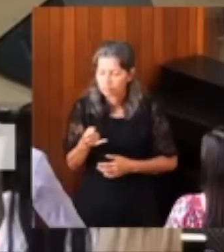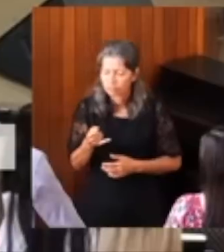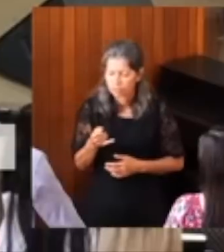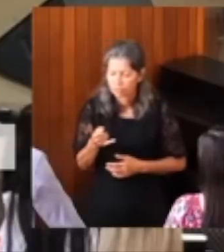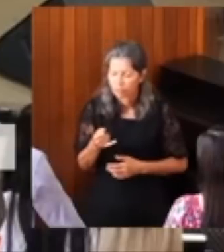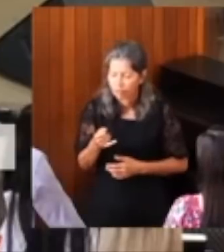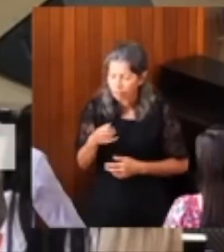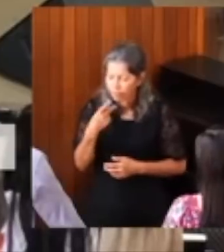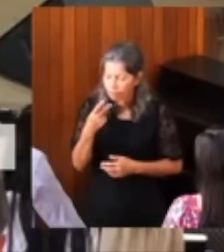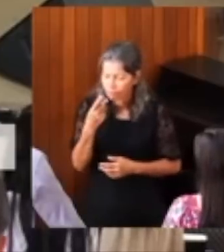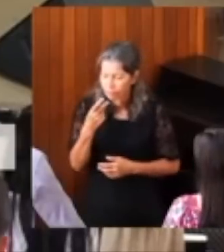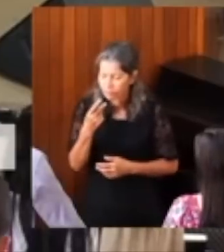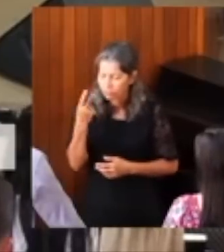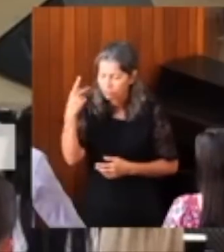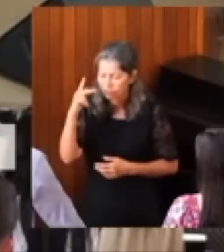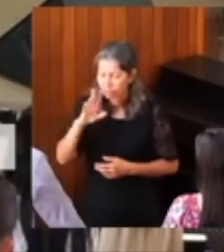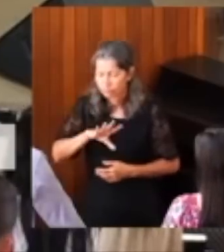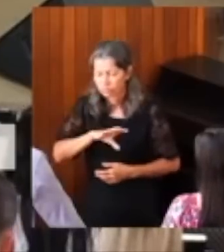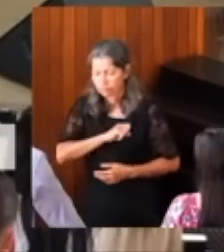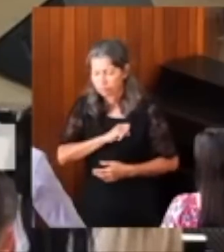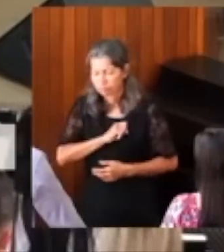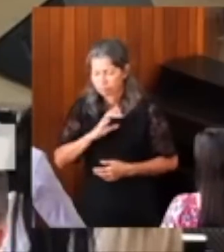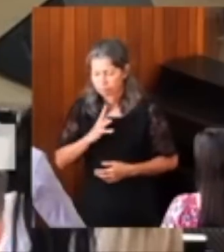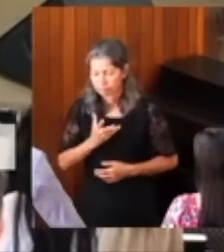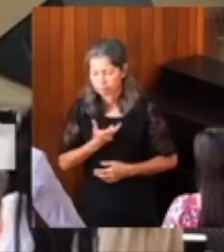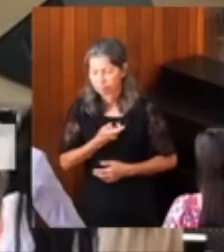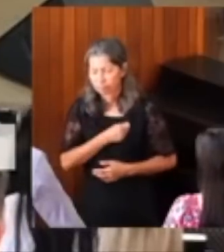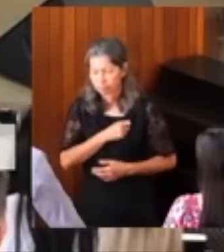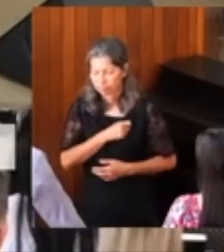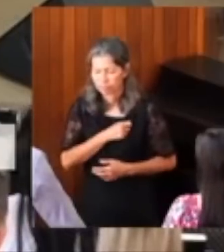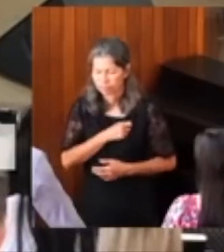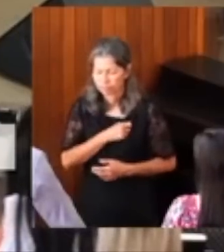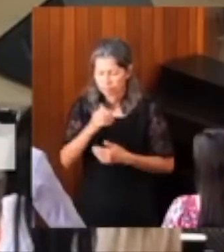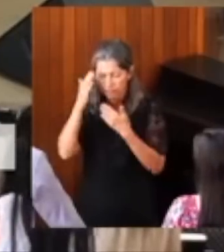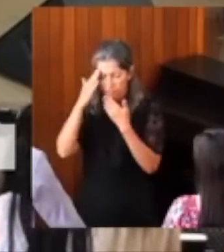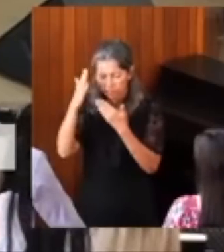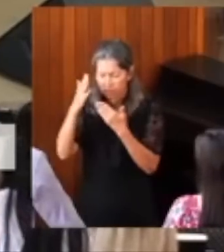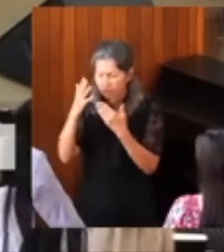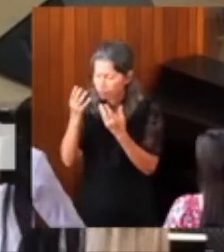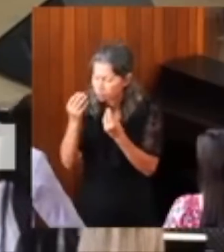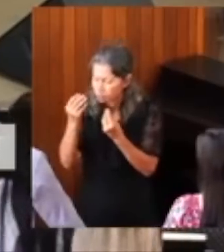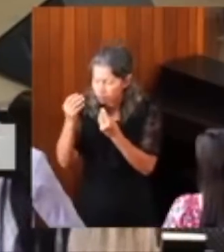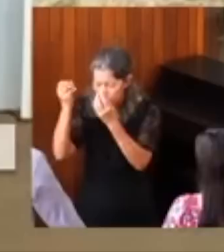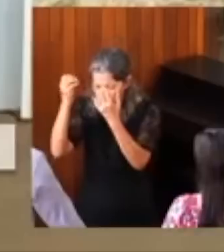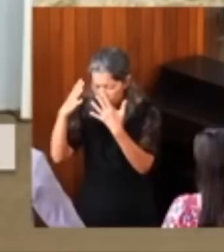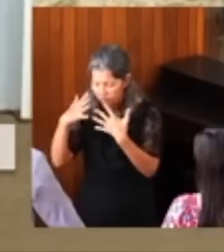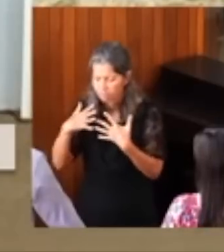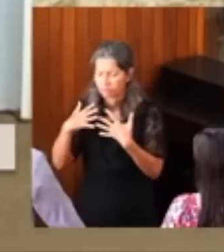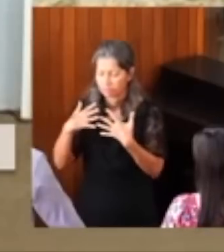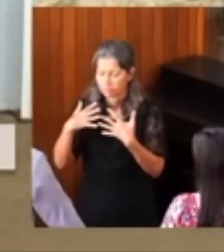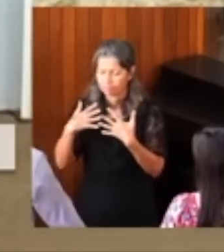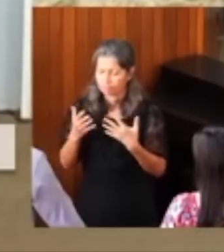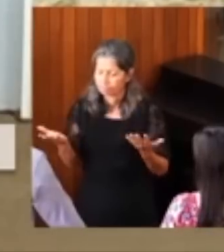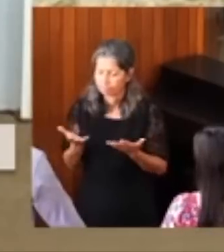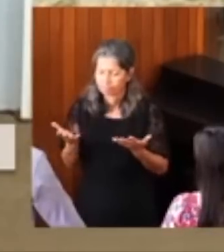e da salvação. Obrigado, Pai, por todas as Tuas bênçãos. Despede-nos agora com a Tua